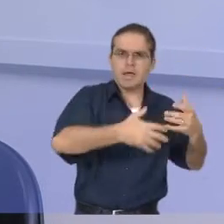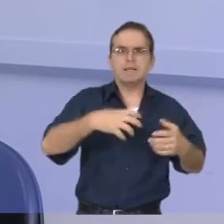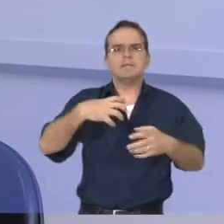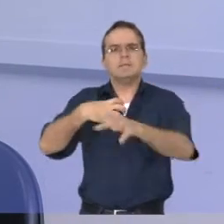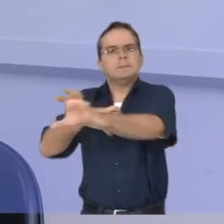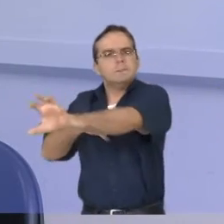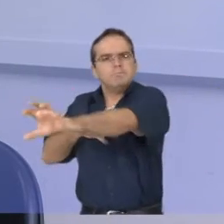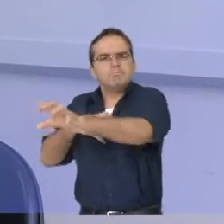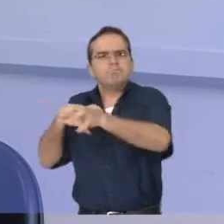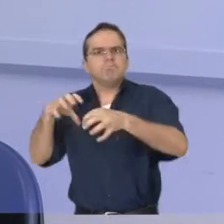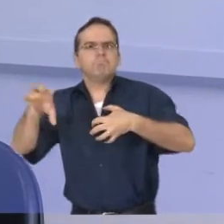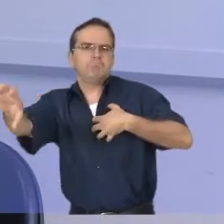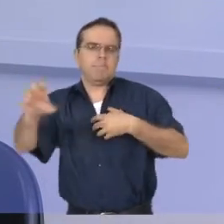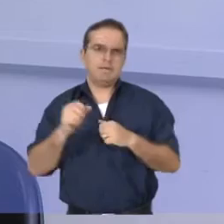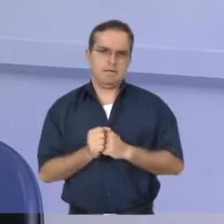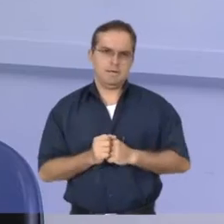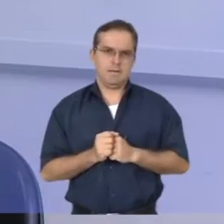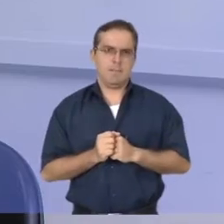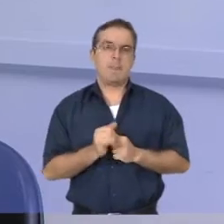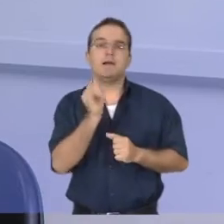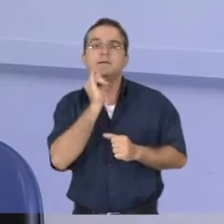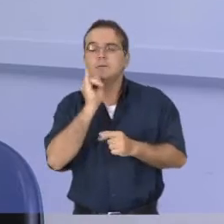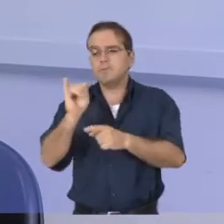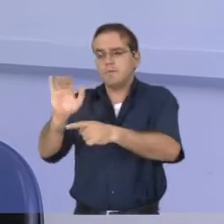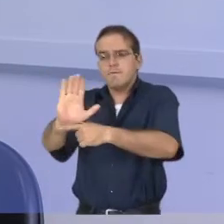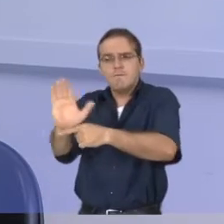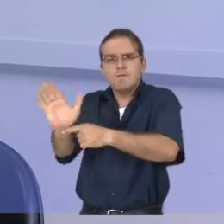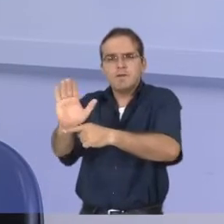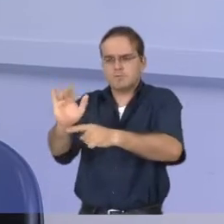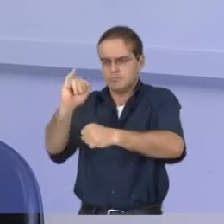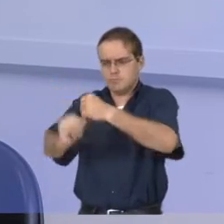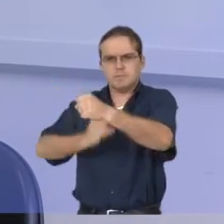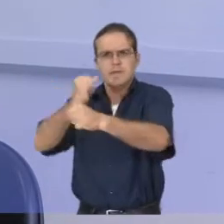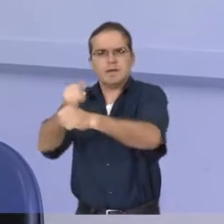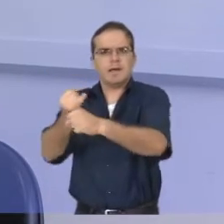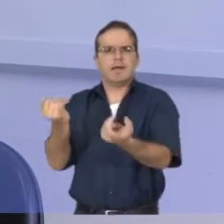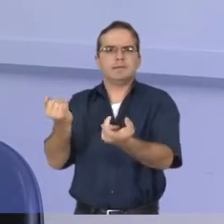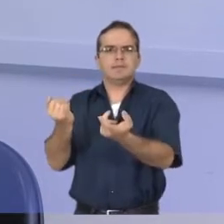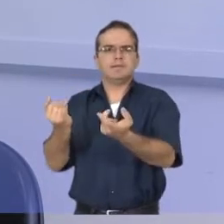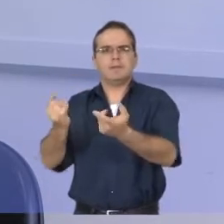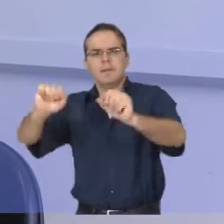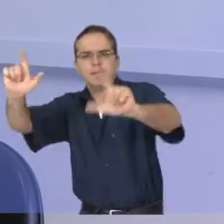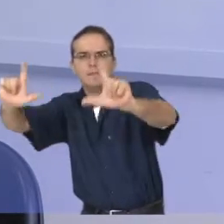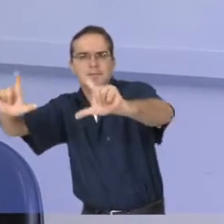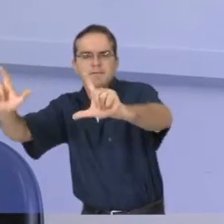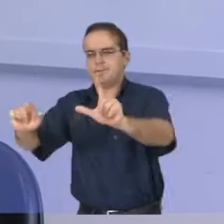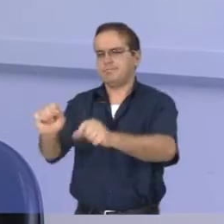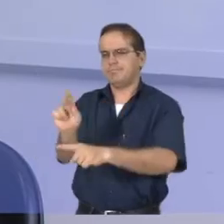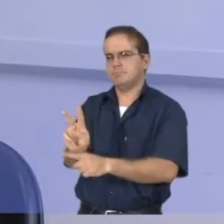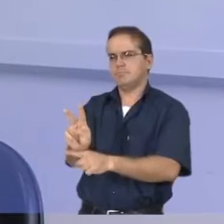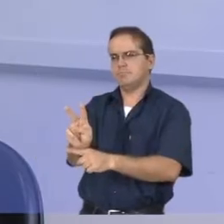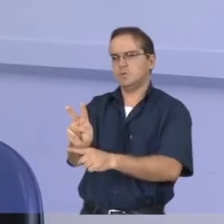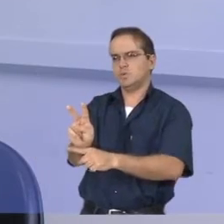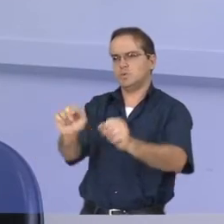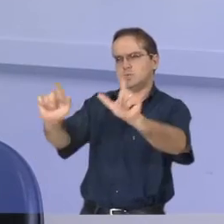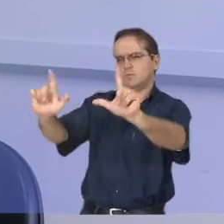nós usamos como estímulos vídeos retirados da internet, que são reportagens que foram exibidas na TV aberta, e nós,